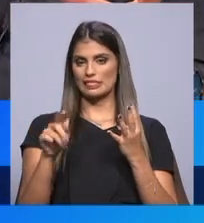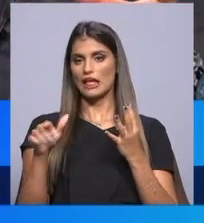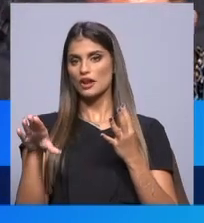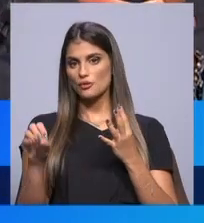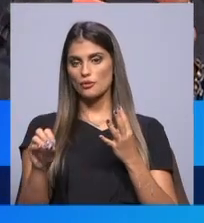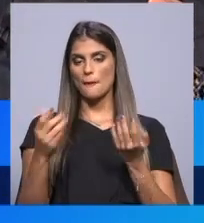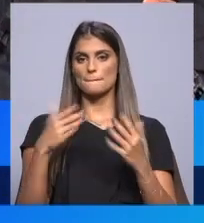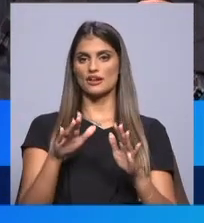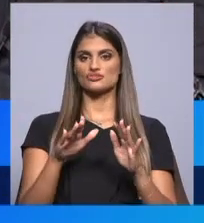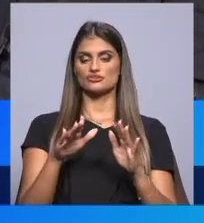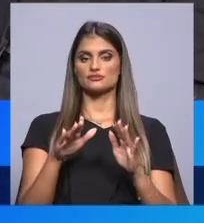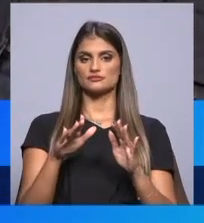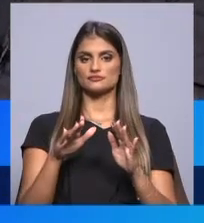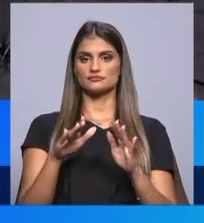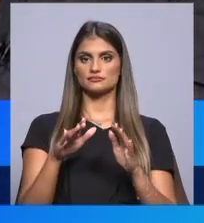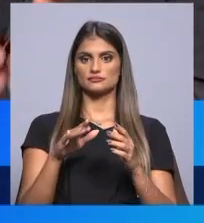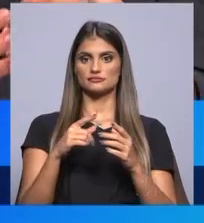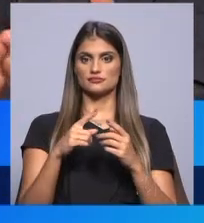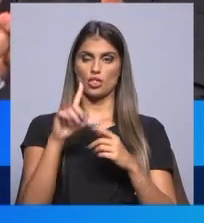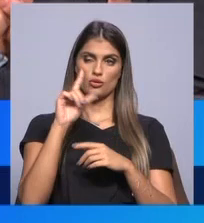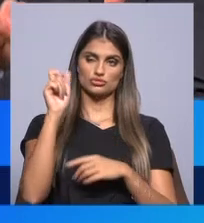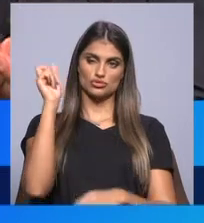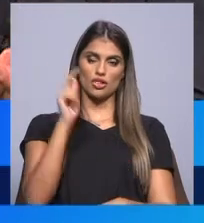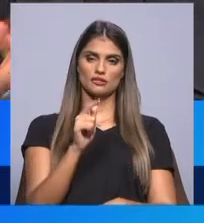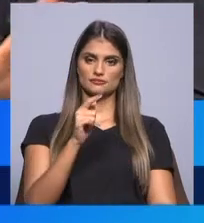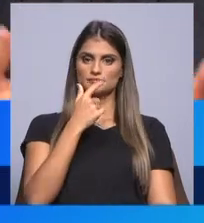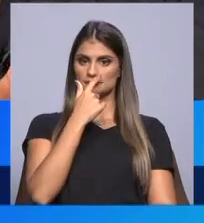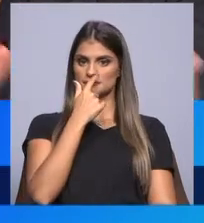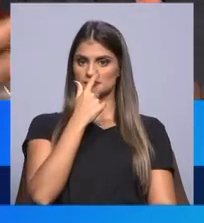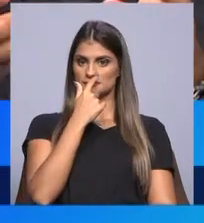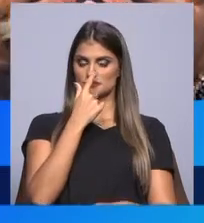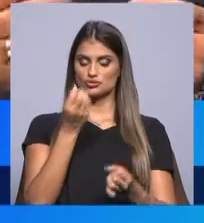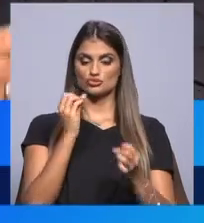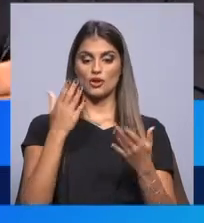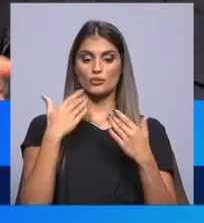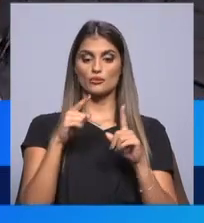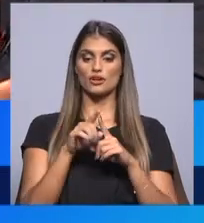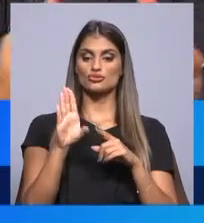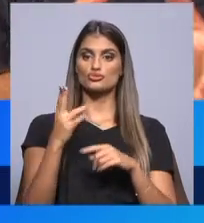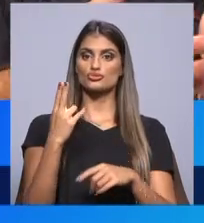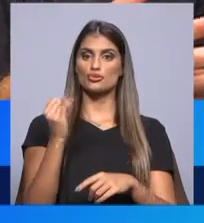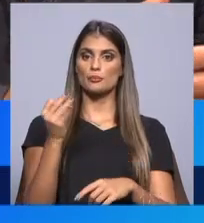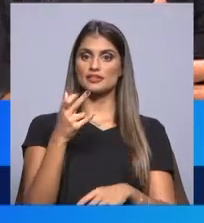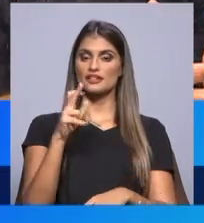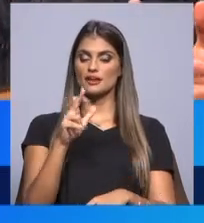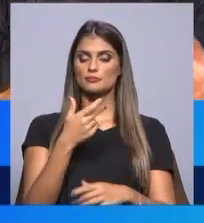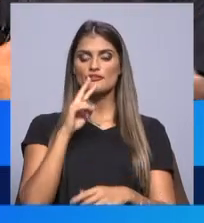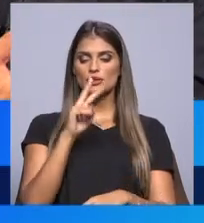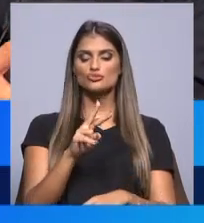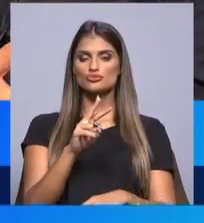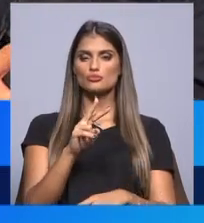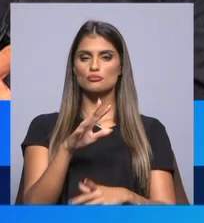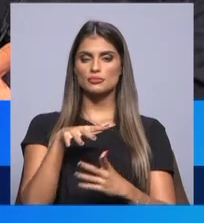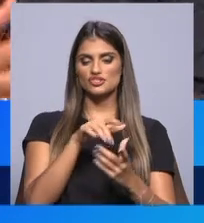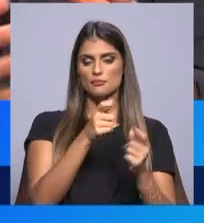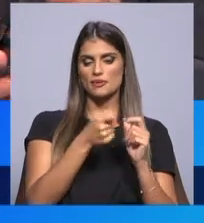mas está muito longe do nosso Sol e, portanto, não recebe tanto calor como estes Júpiteres quentes. Mas olhamos para os planetas mais